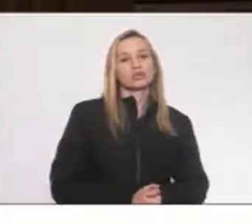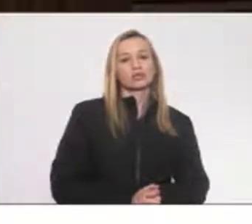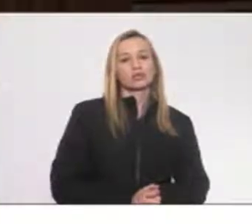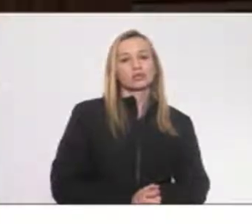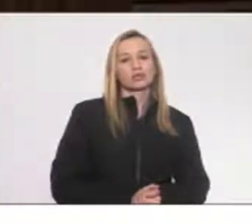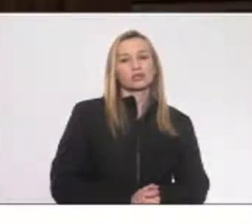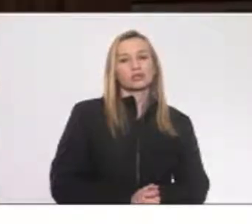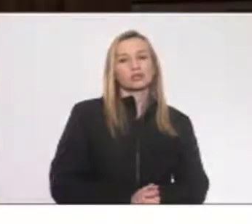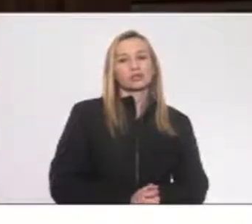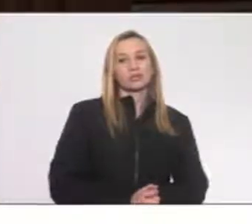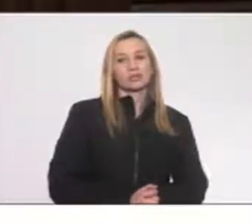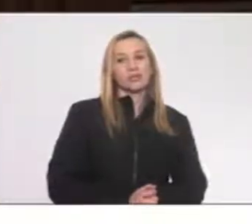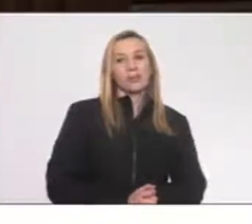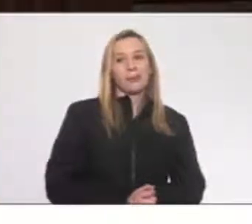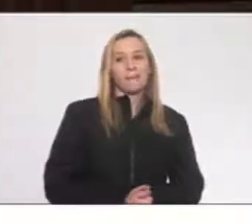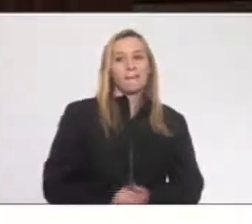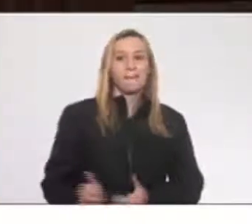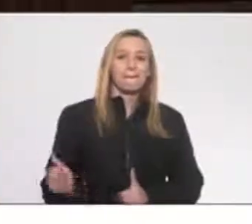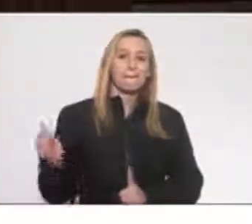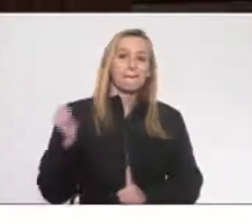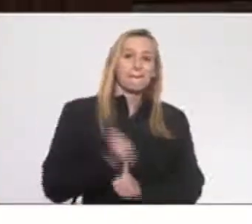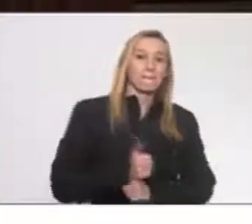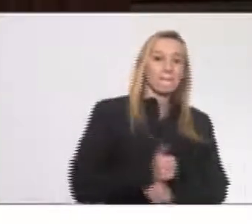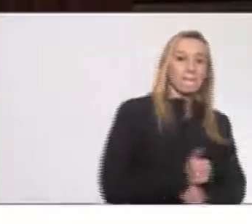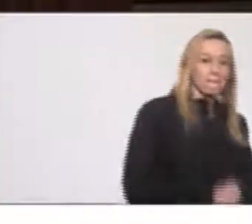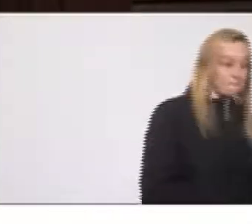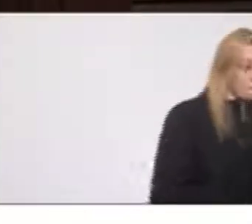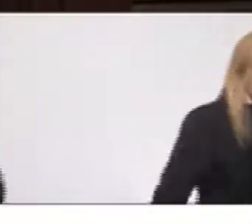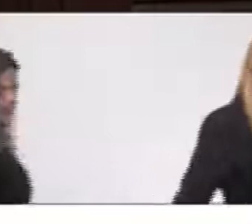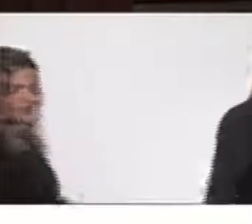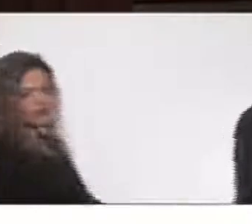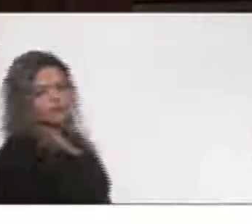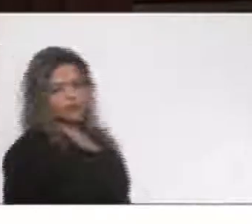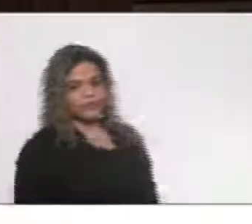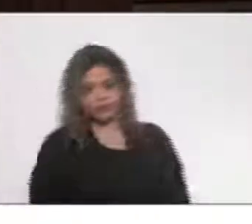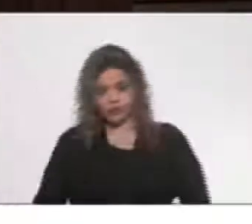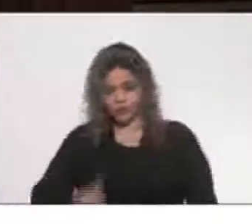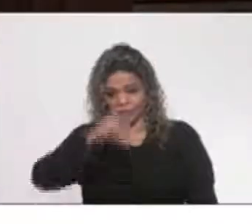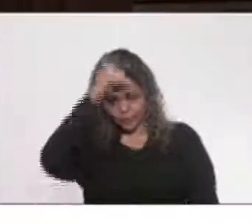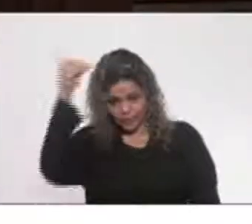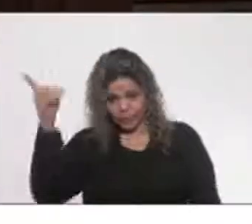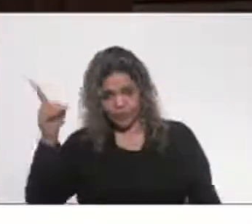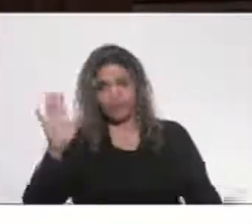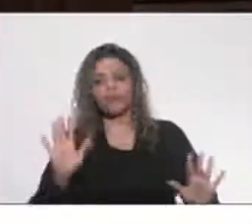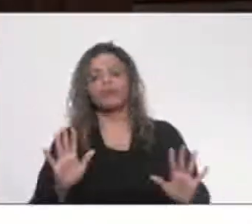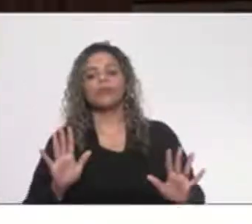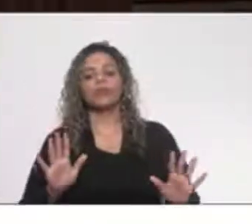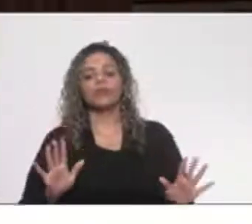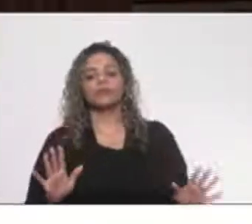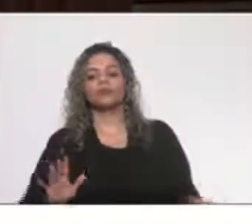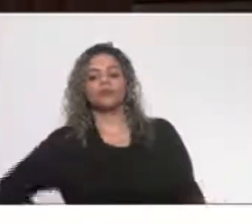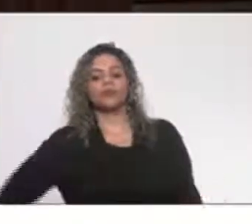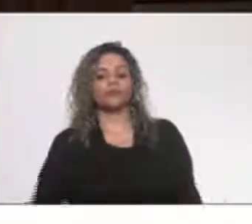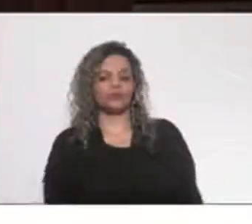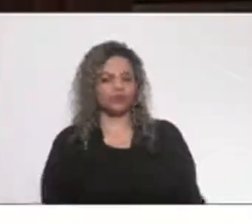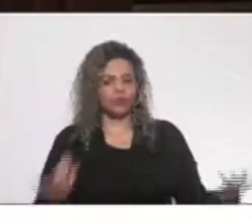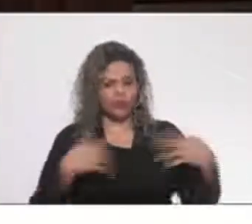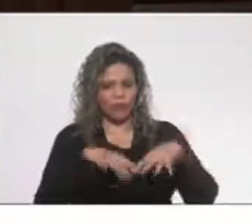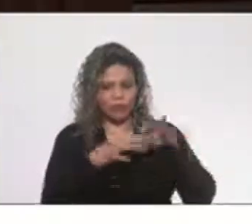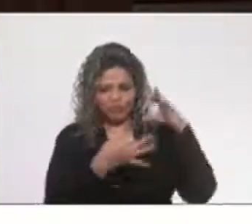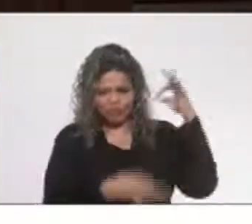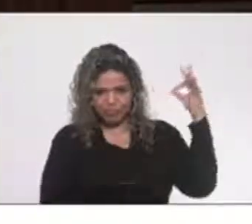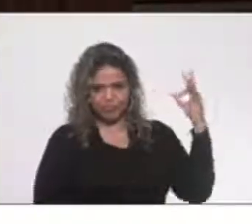de diferentes perspectivas, até ideológicas, mas num